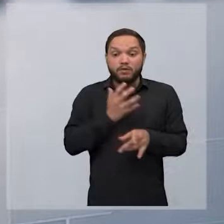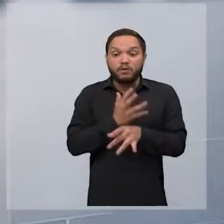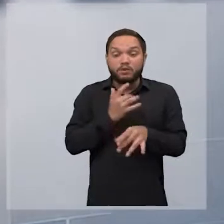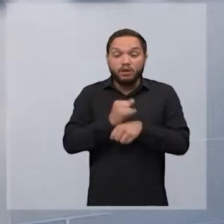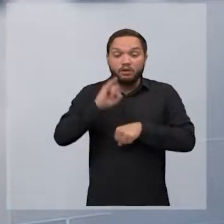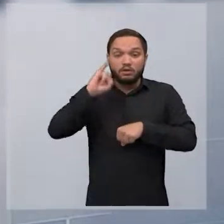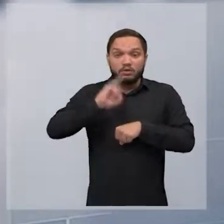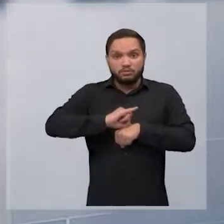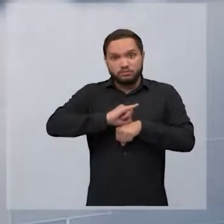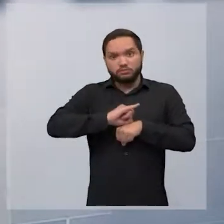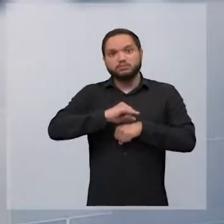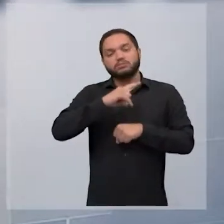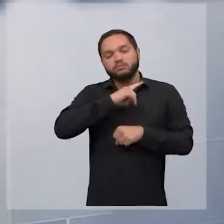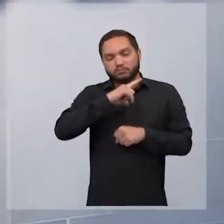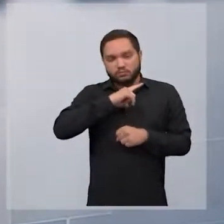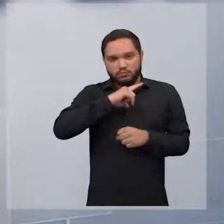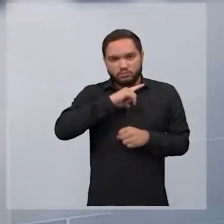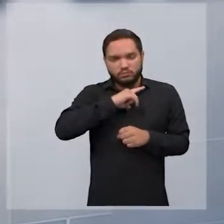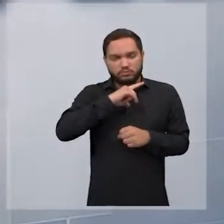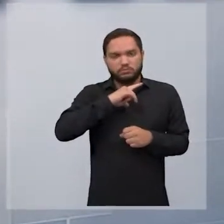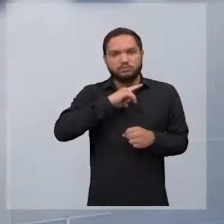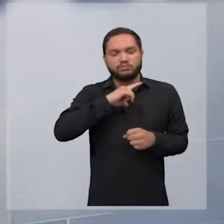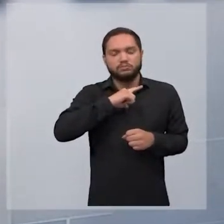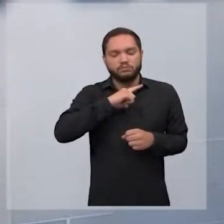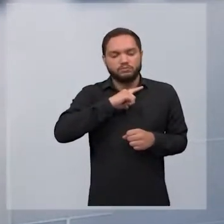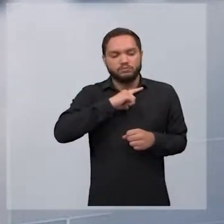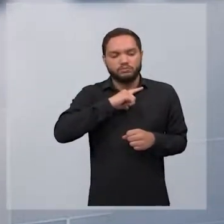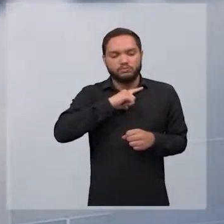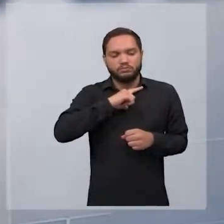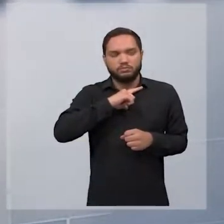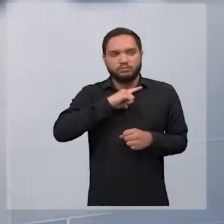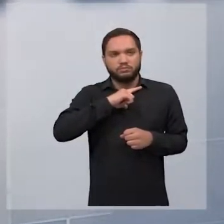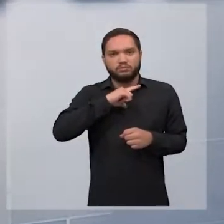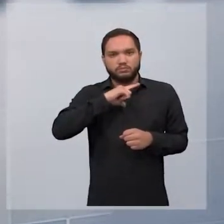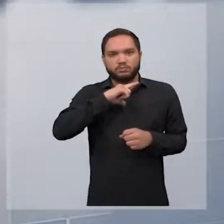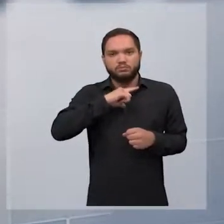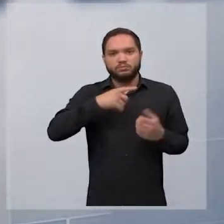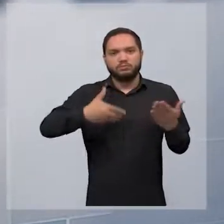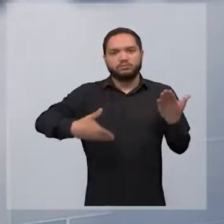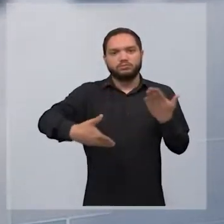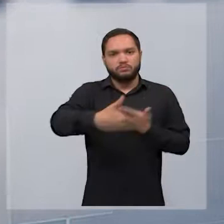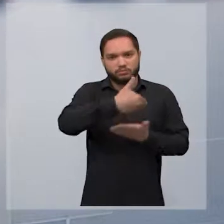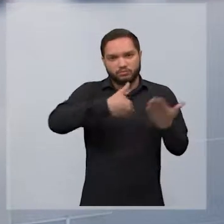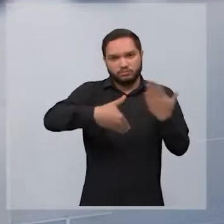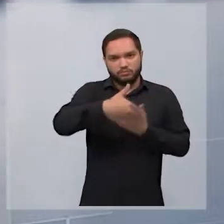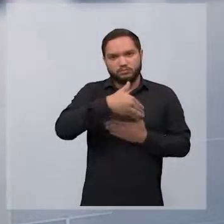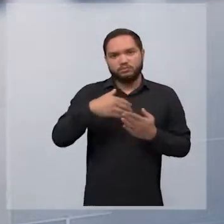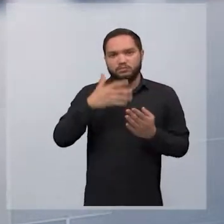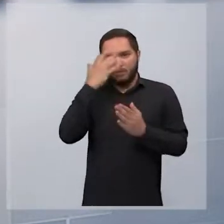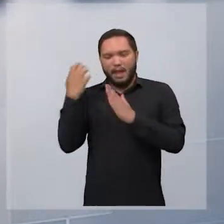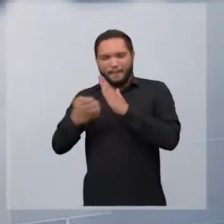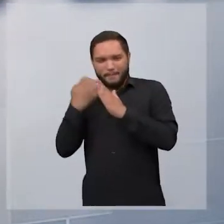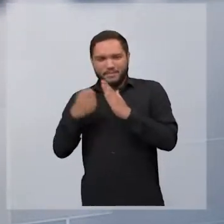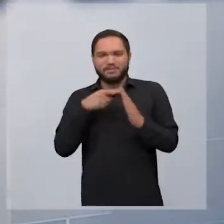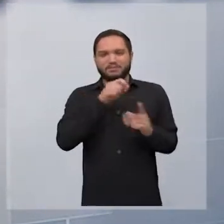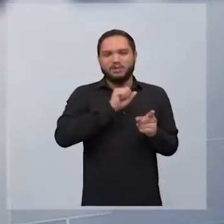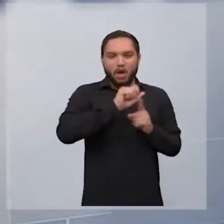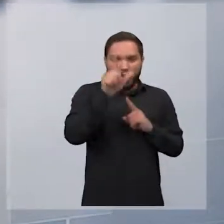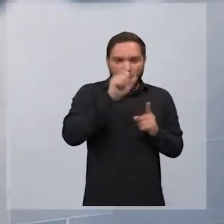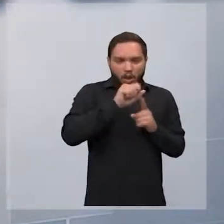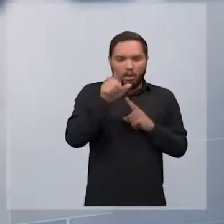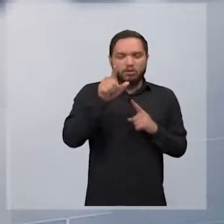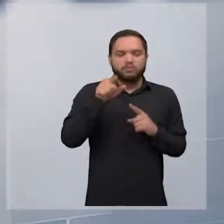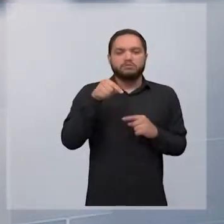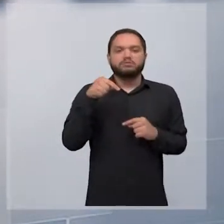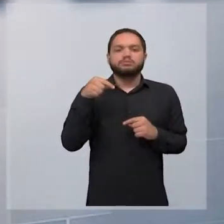relação que se coloca mediada entre locador e locatário por uma imobiliária, nós